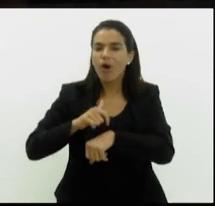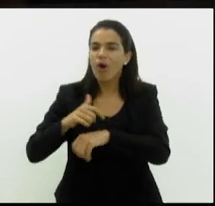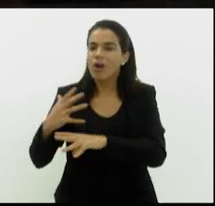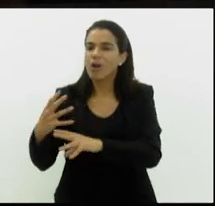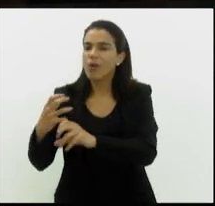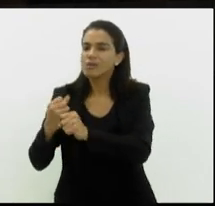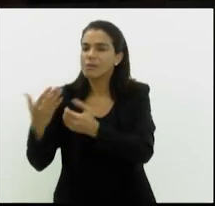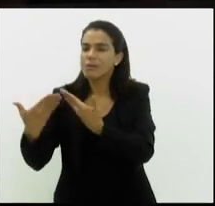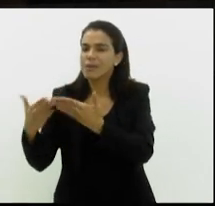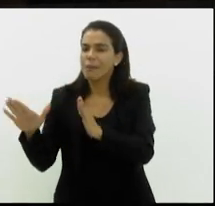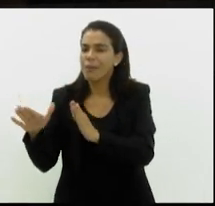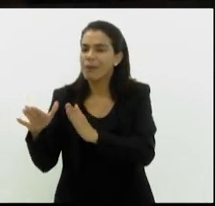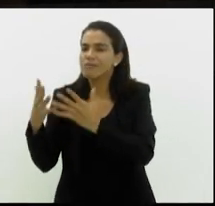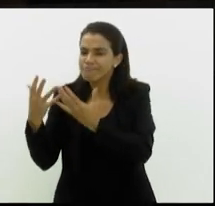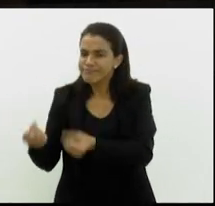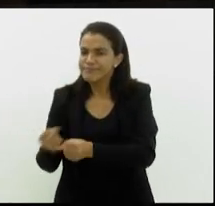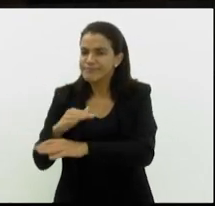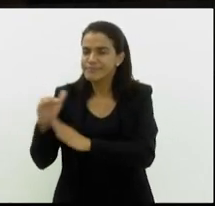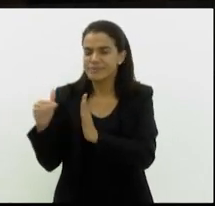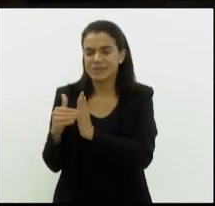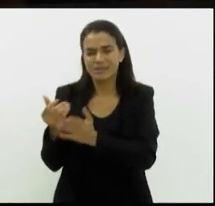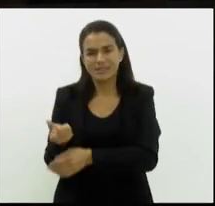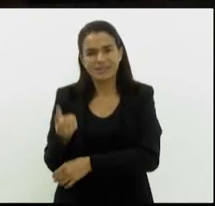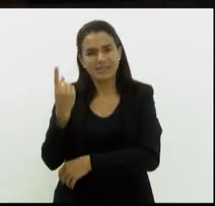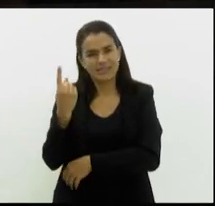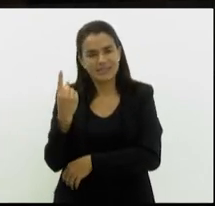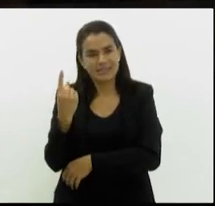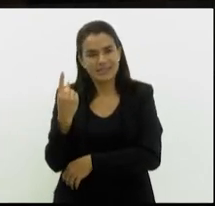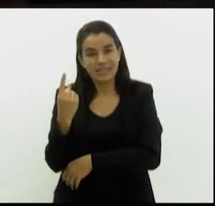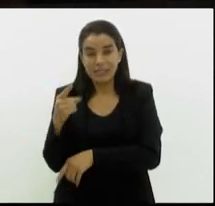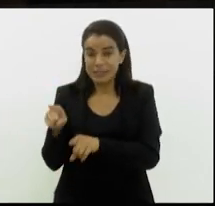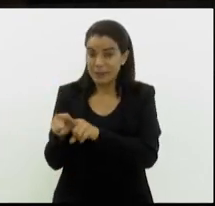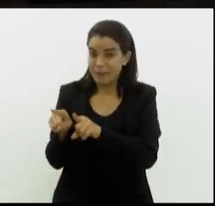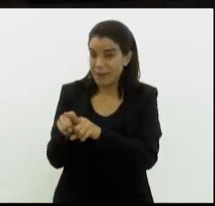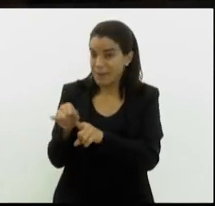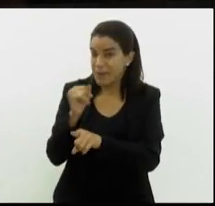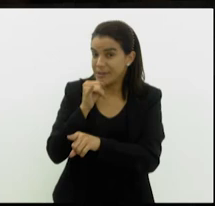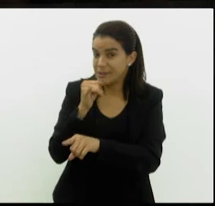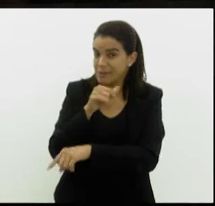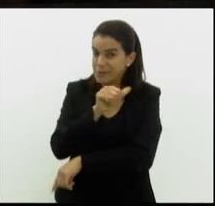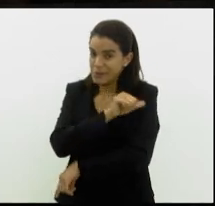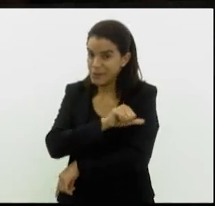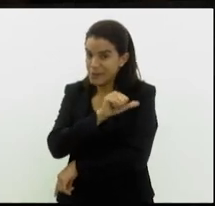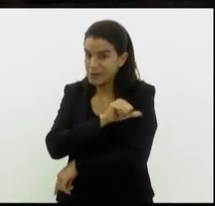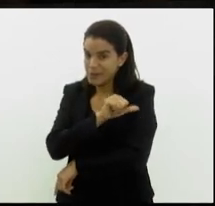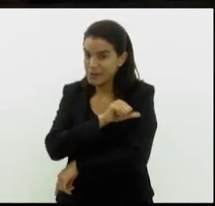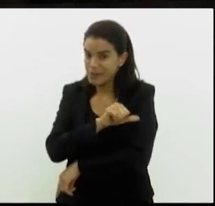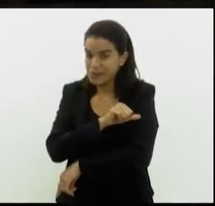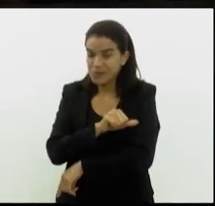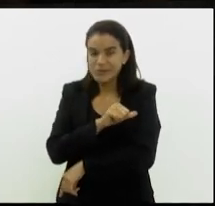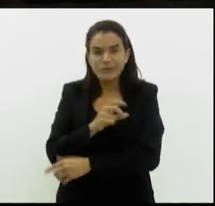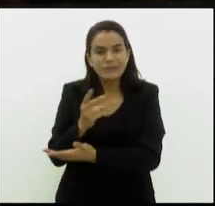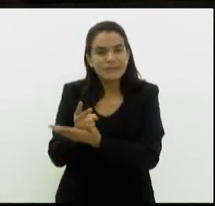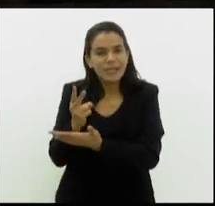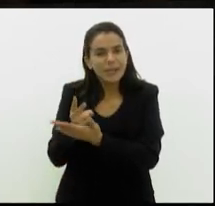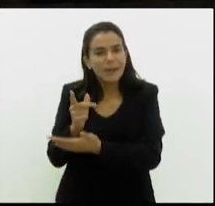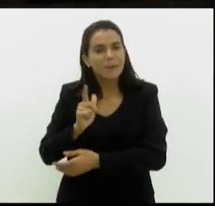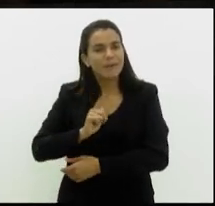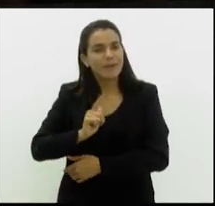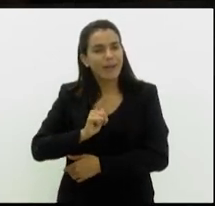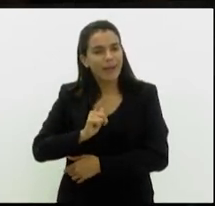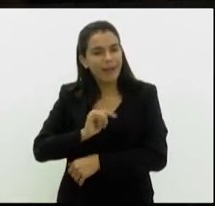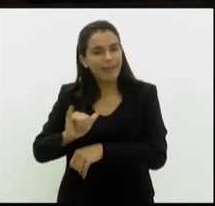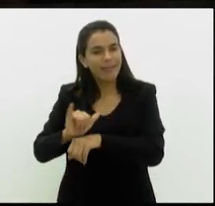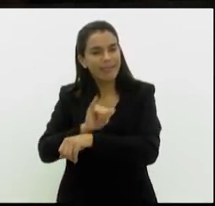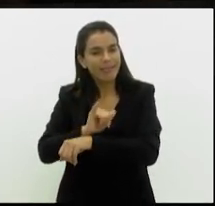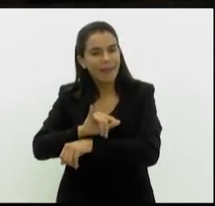está aberto e admite tudo. Inclusive, como é o caso do Rio de Janeiro, sempre há lugar